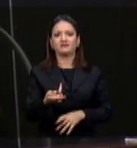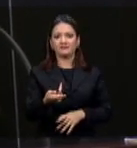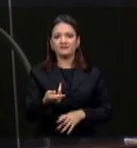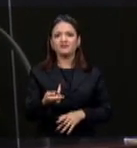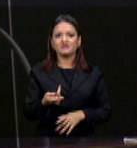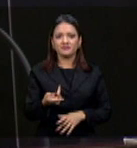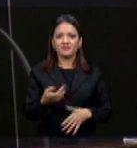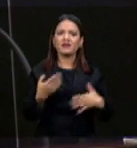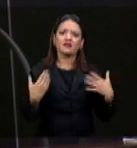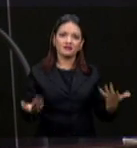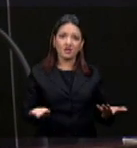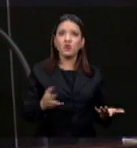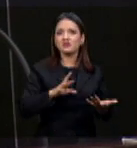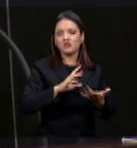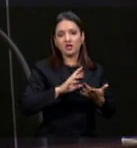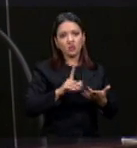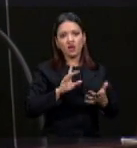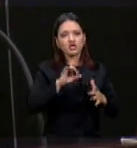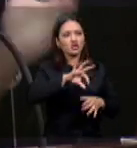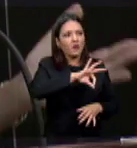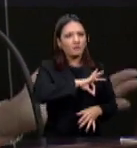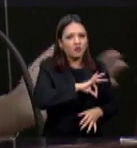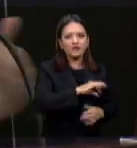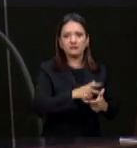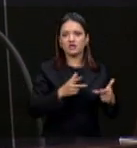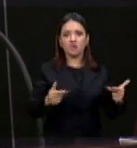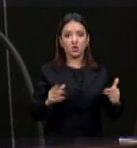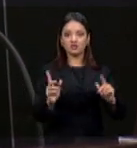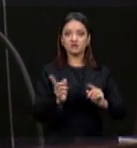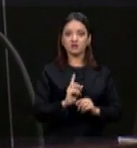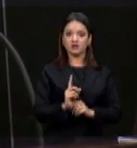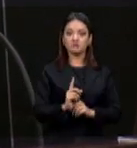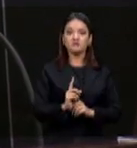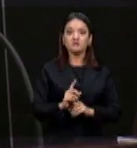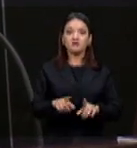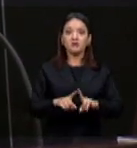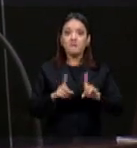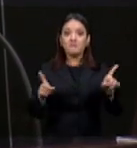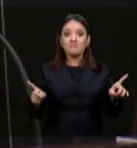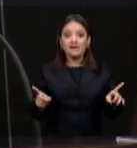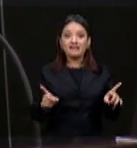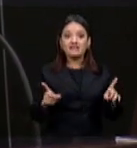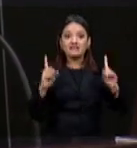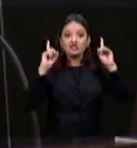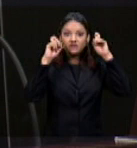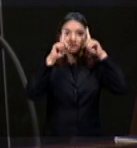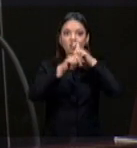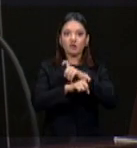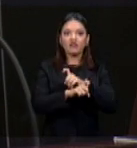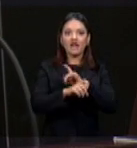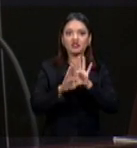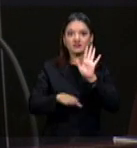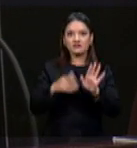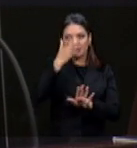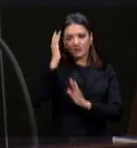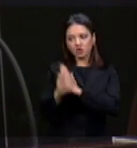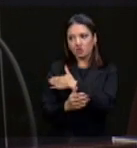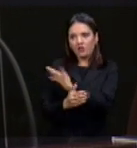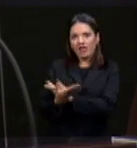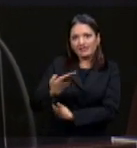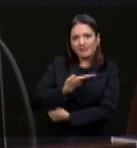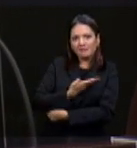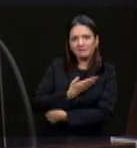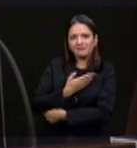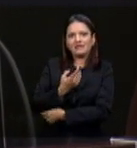de prestar queixa ou não, de levar adiante uma causa judicial, mas tem dificuldade até de contar para pessoas próximas. É